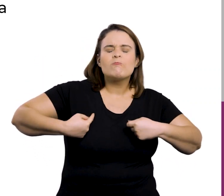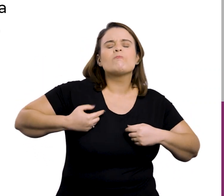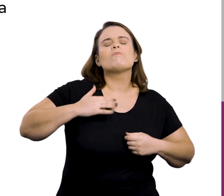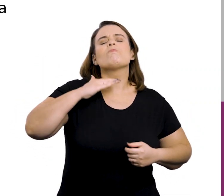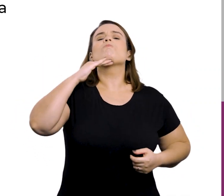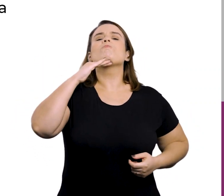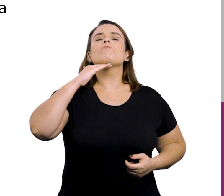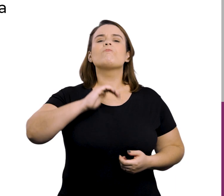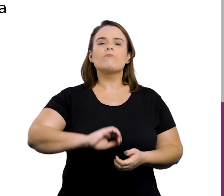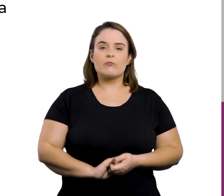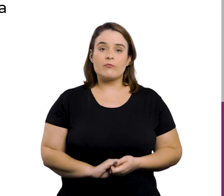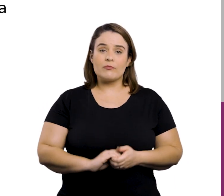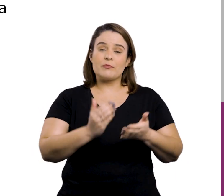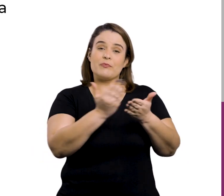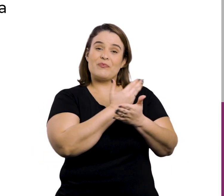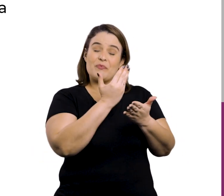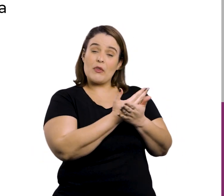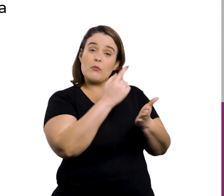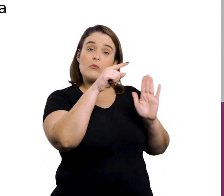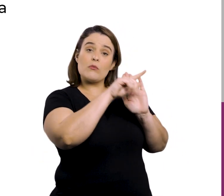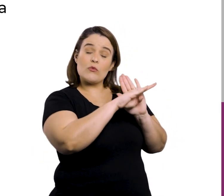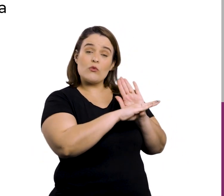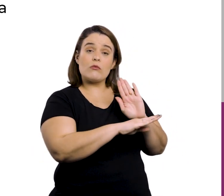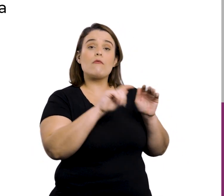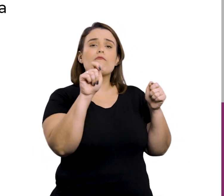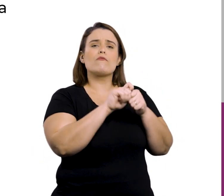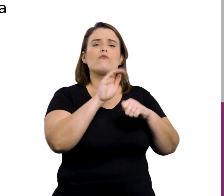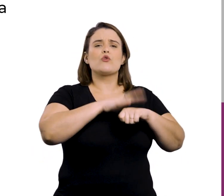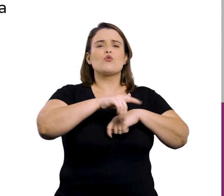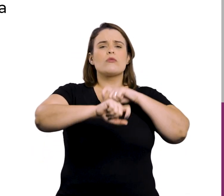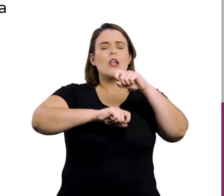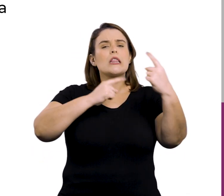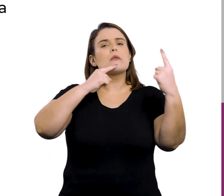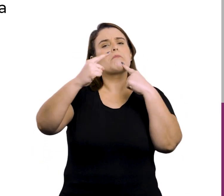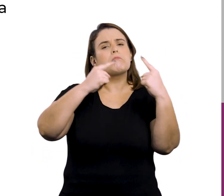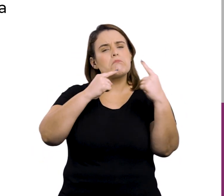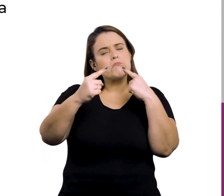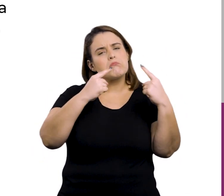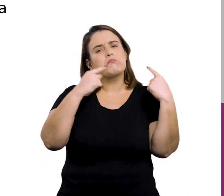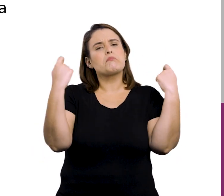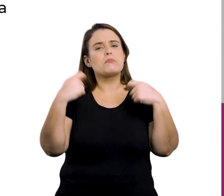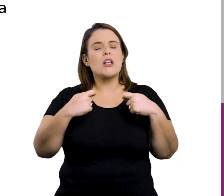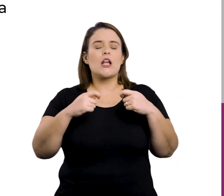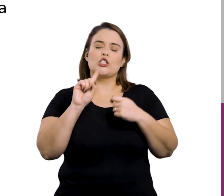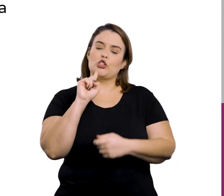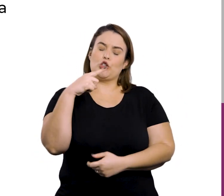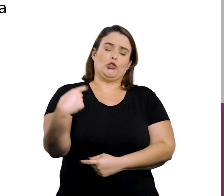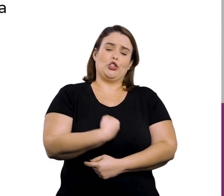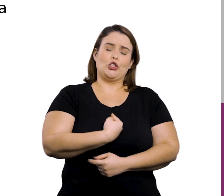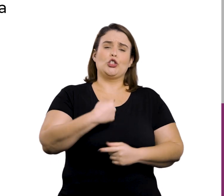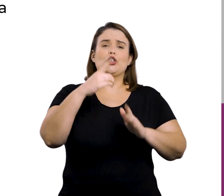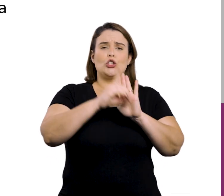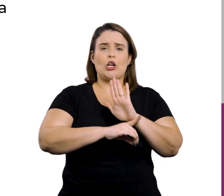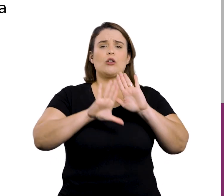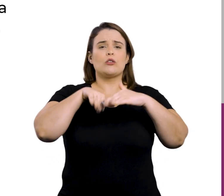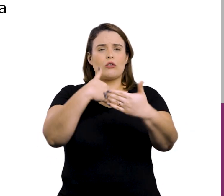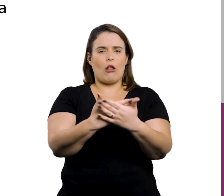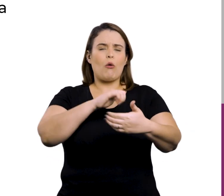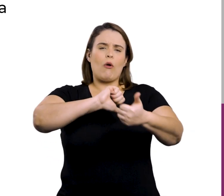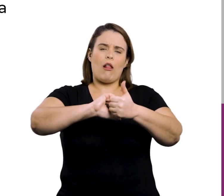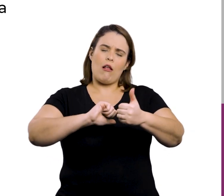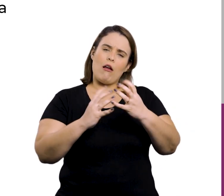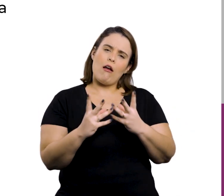criado para promover debates em torno de um objetivo comum, que é o direito de termos escolas de qualidade e